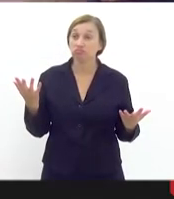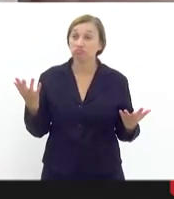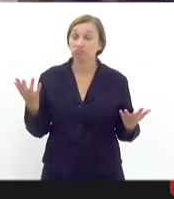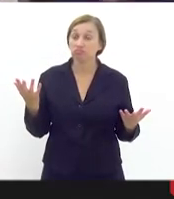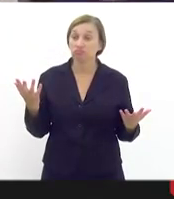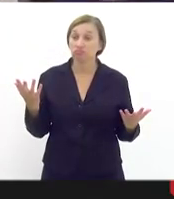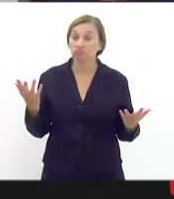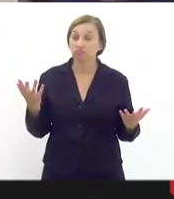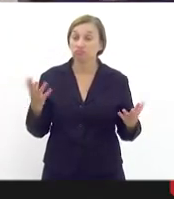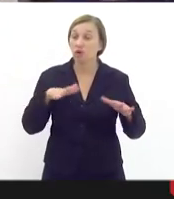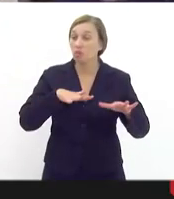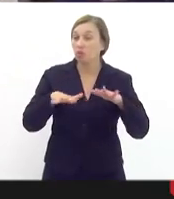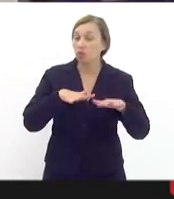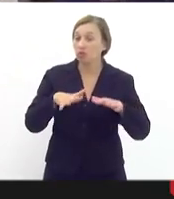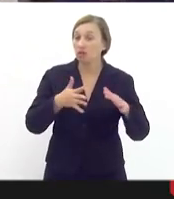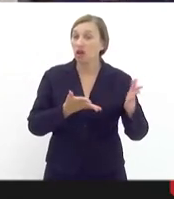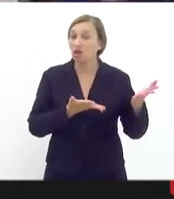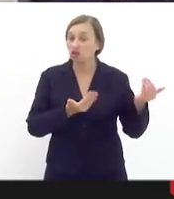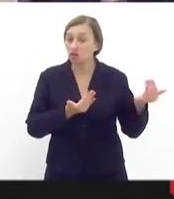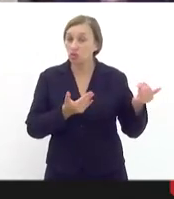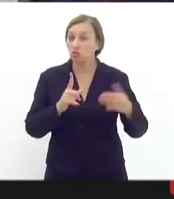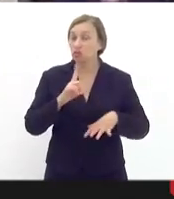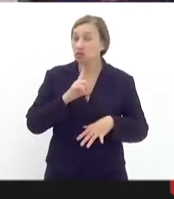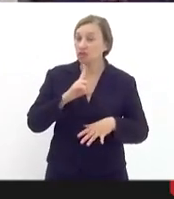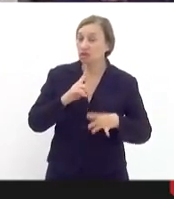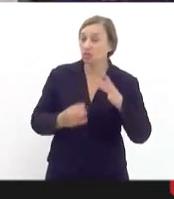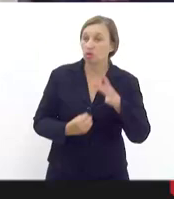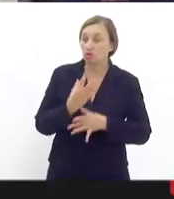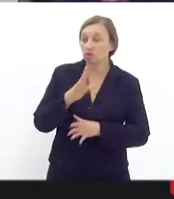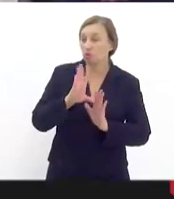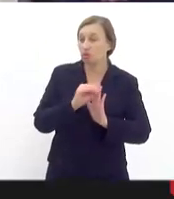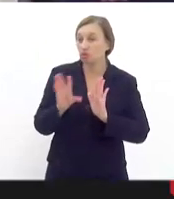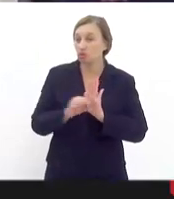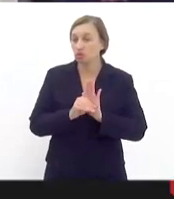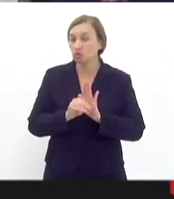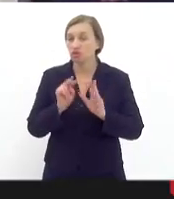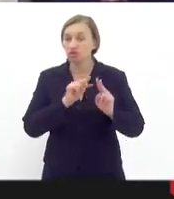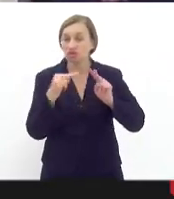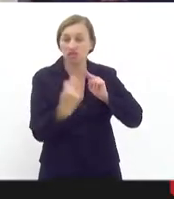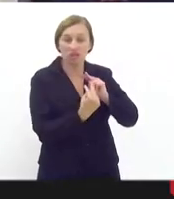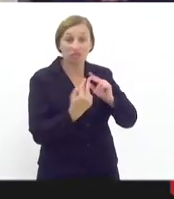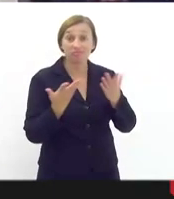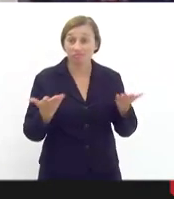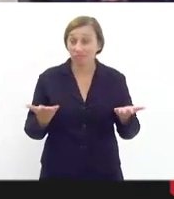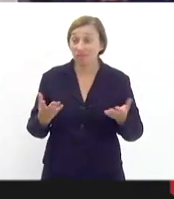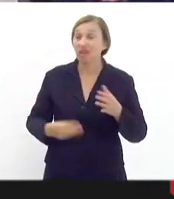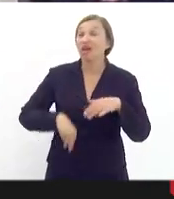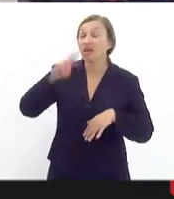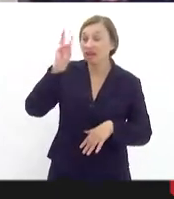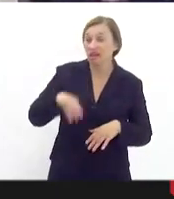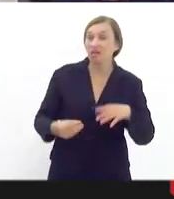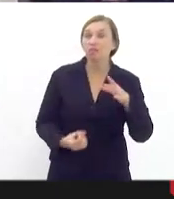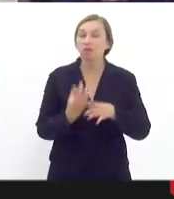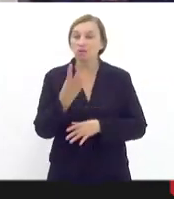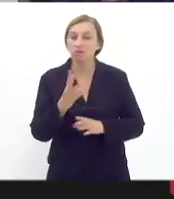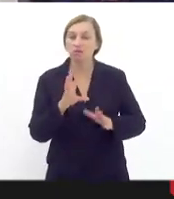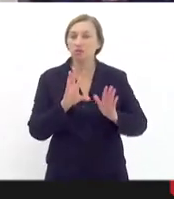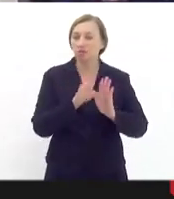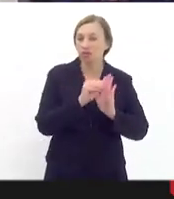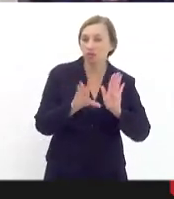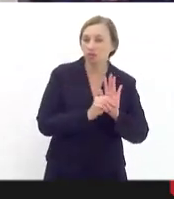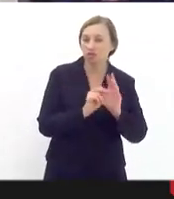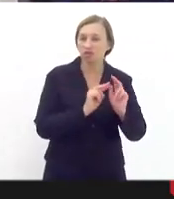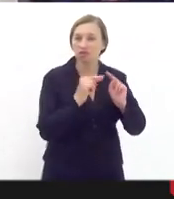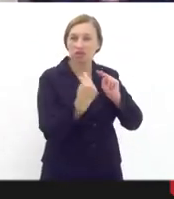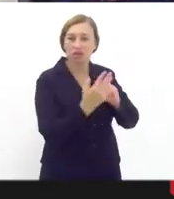essa mobilidade que a juventude tem em produzir conteúdo digital, gente, né? Porque quem produz conteúdo digital é muito mais